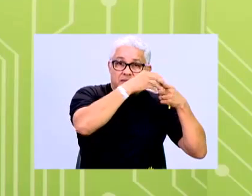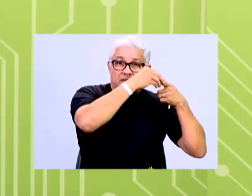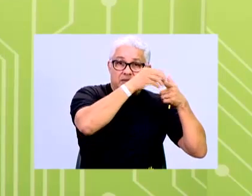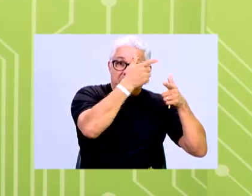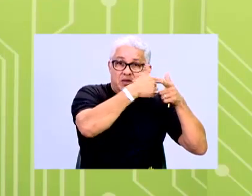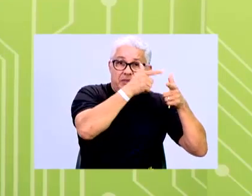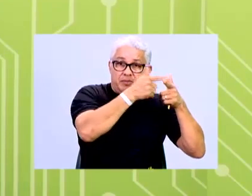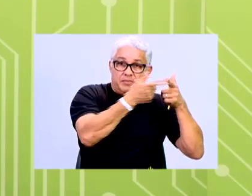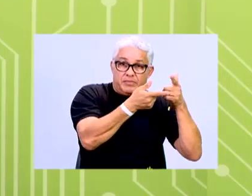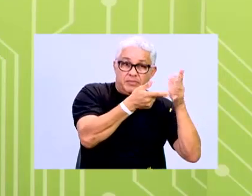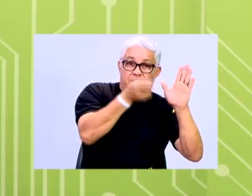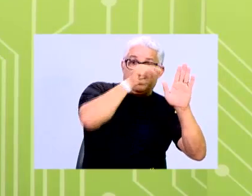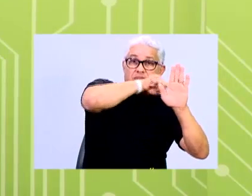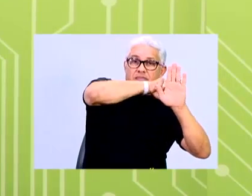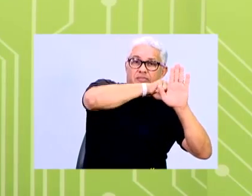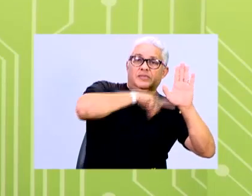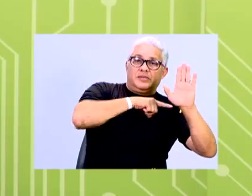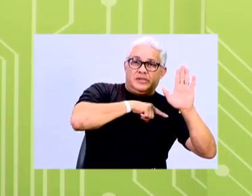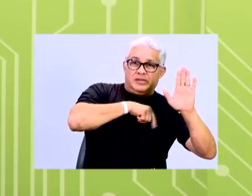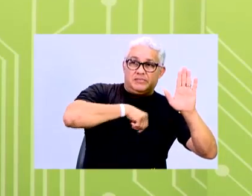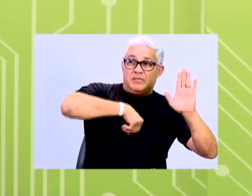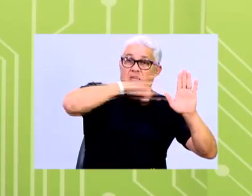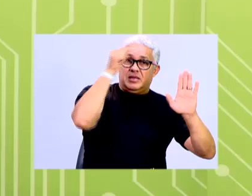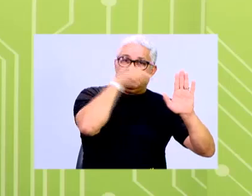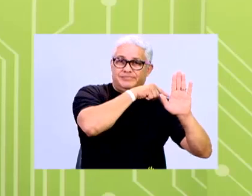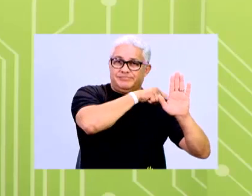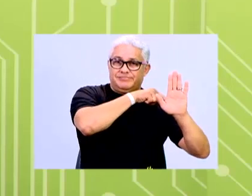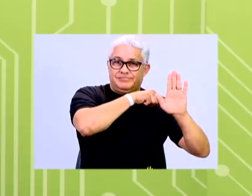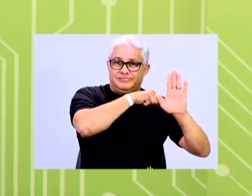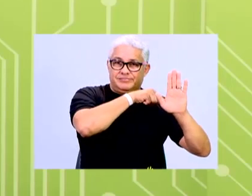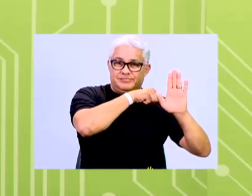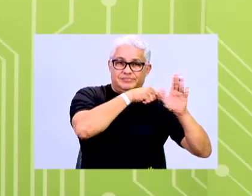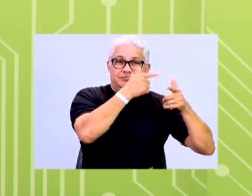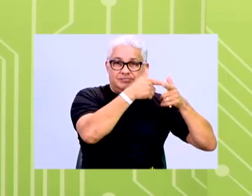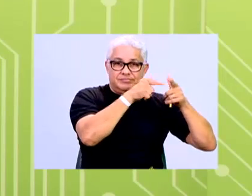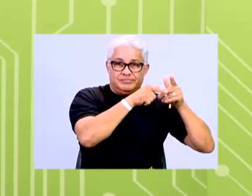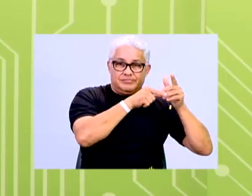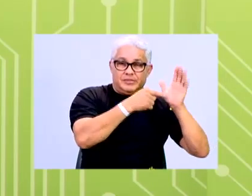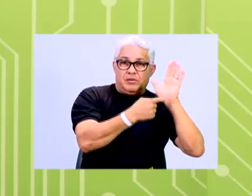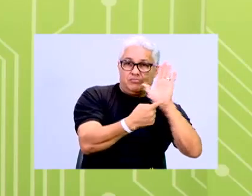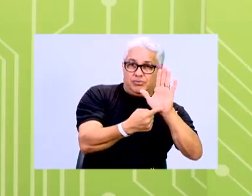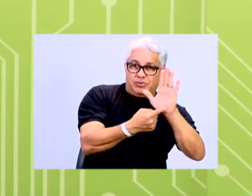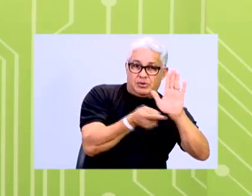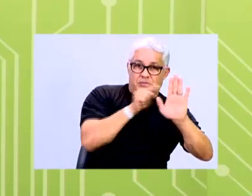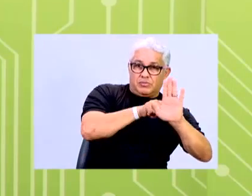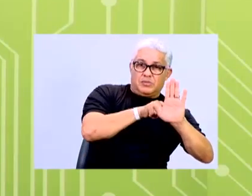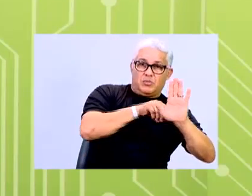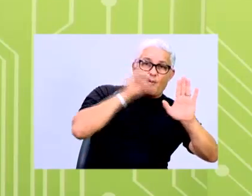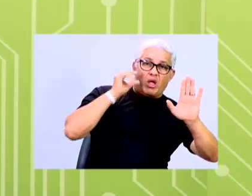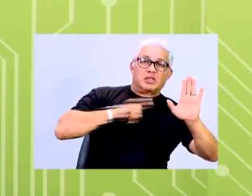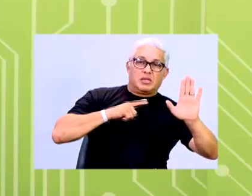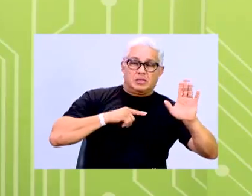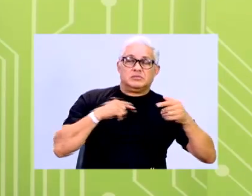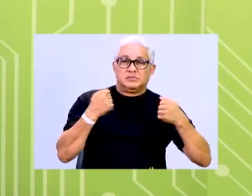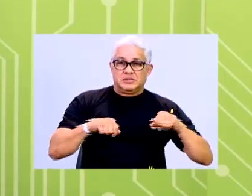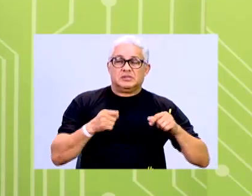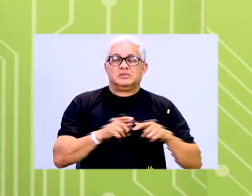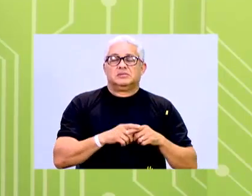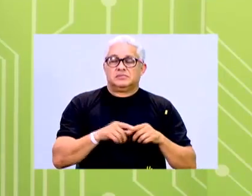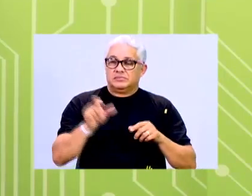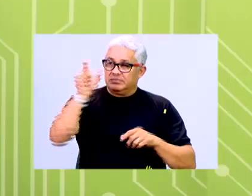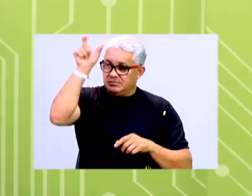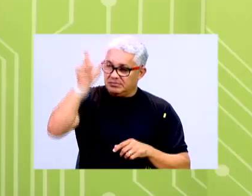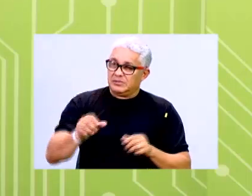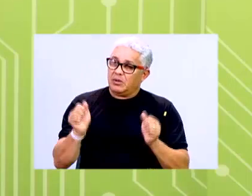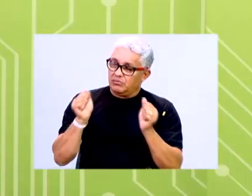por esse problema que está aparecendo. Então, é muito importante sempre esgotarmos com o cliente,